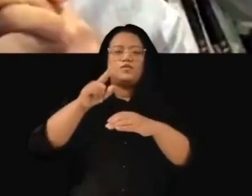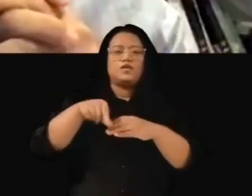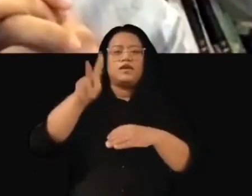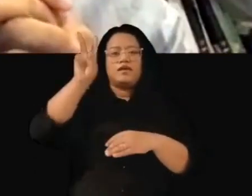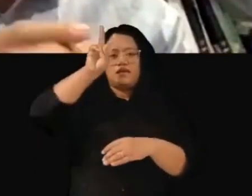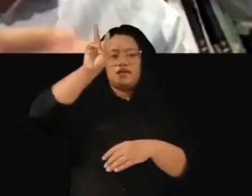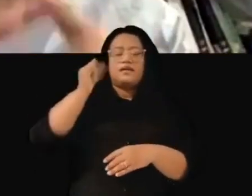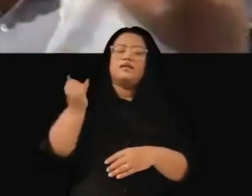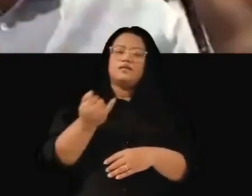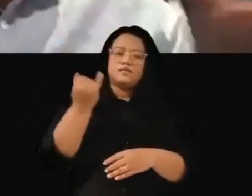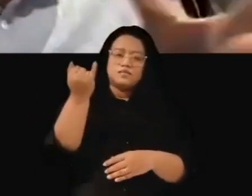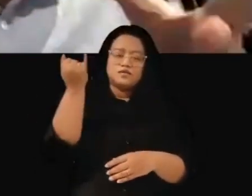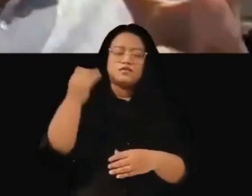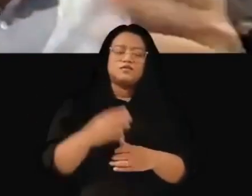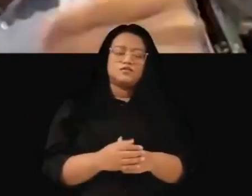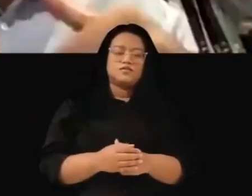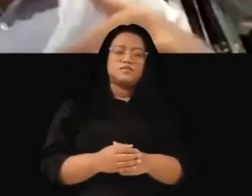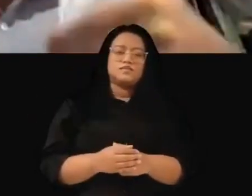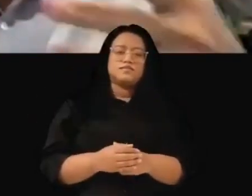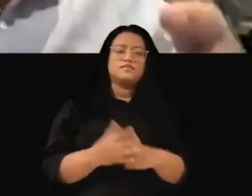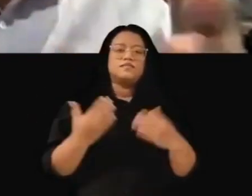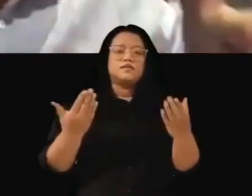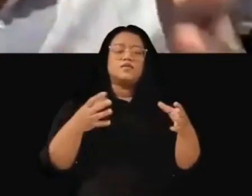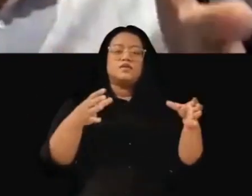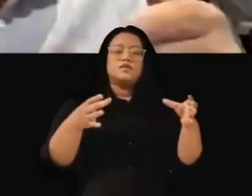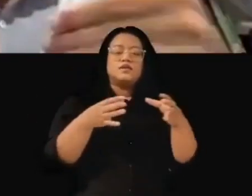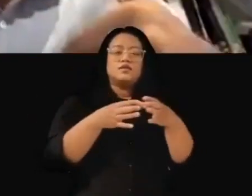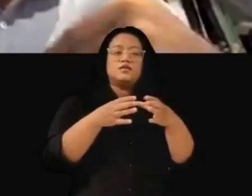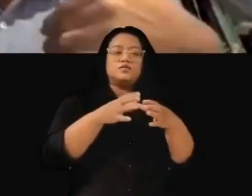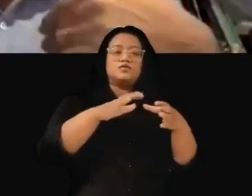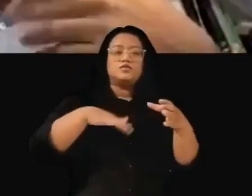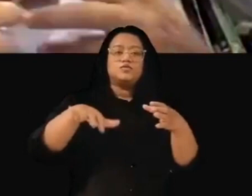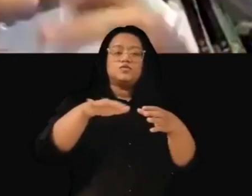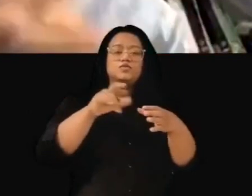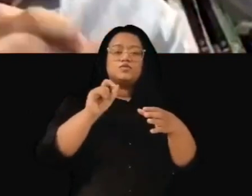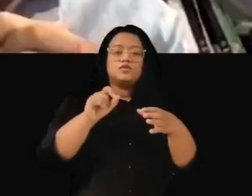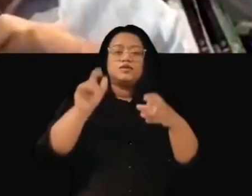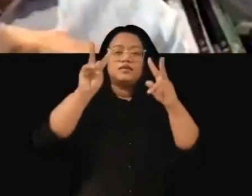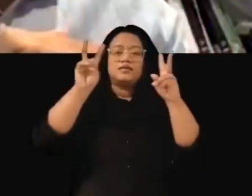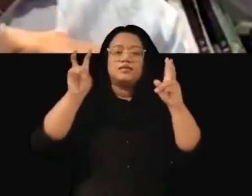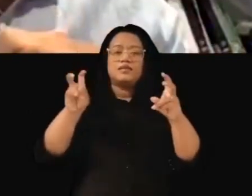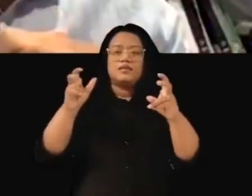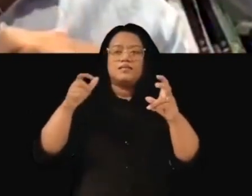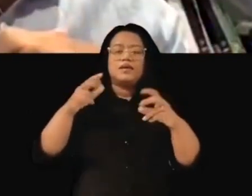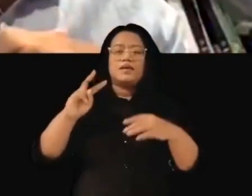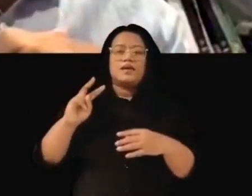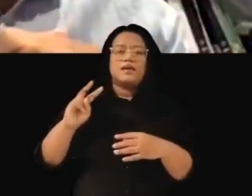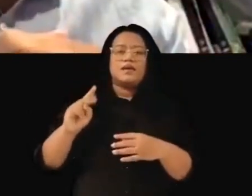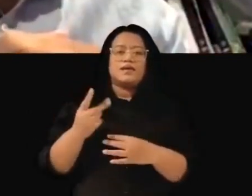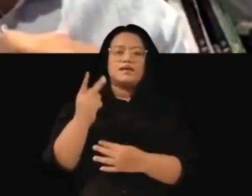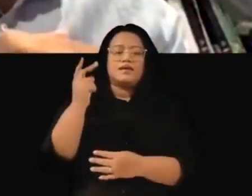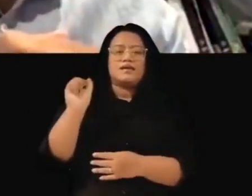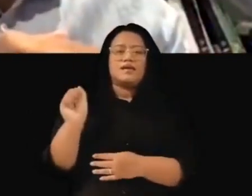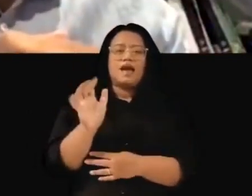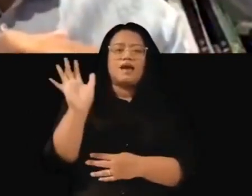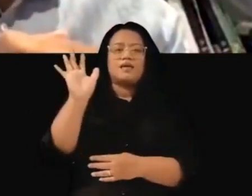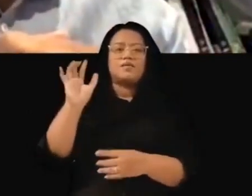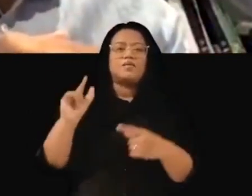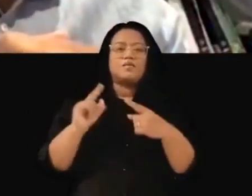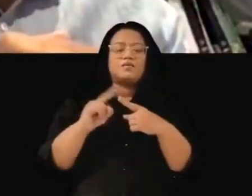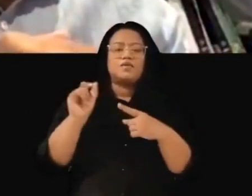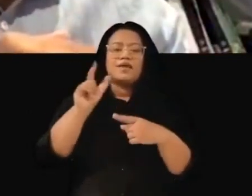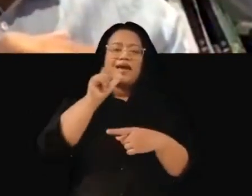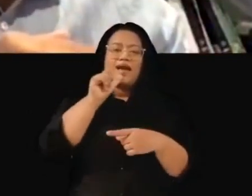né? E, evidentemente, que esse conjunto todo vai resultar num tema que a mim é muito caro, que é justamente a oferta de